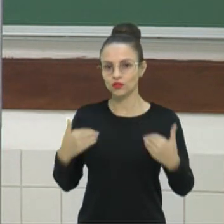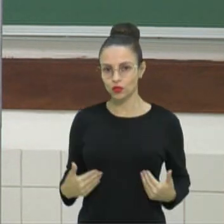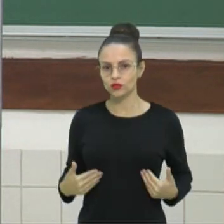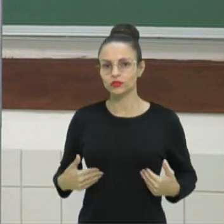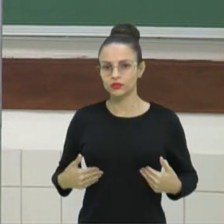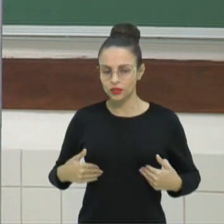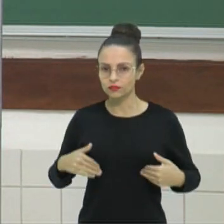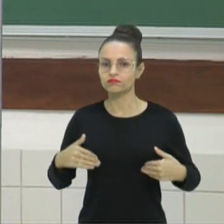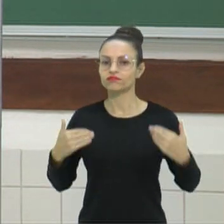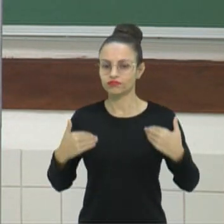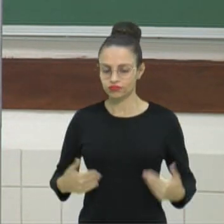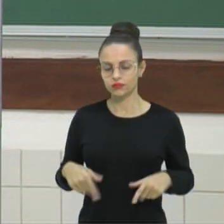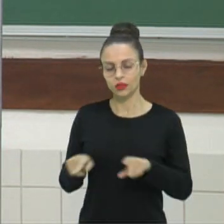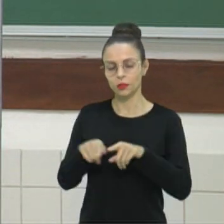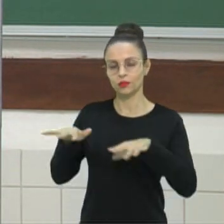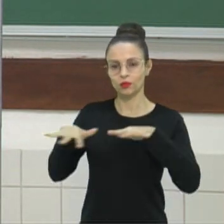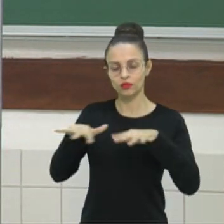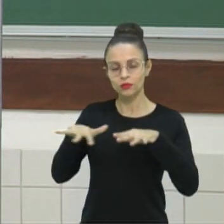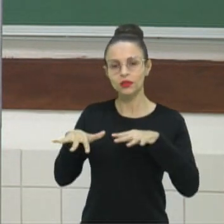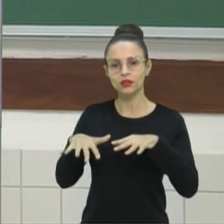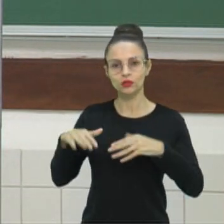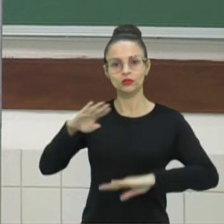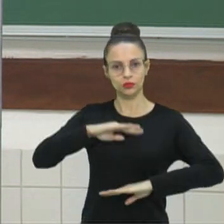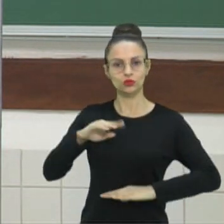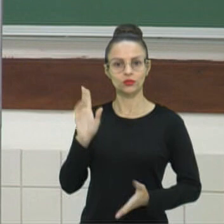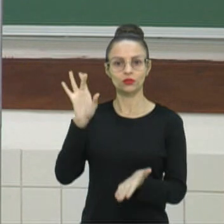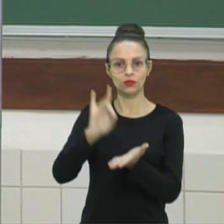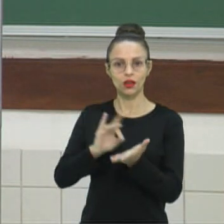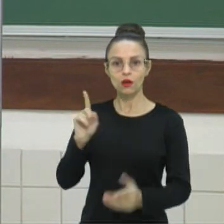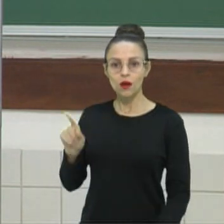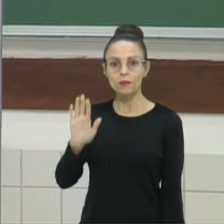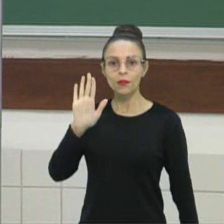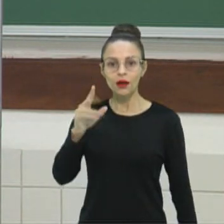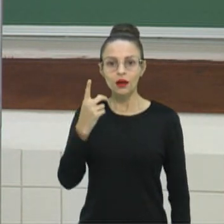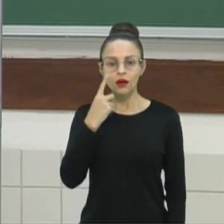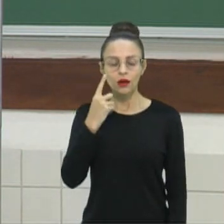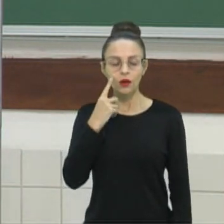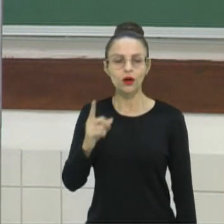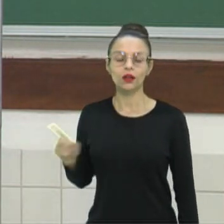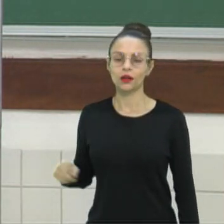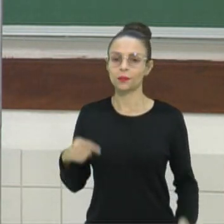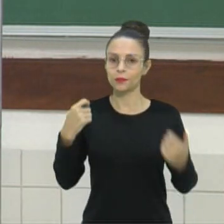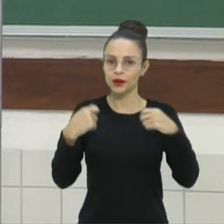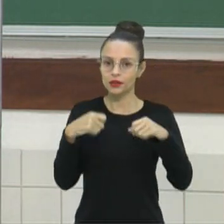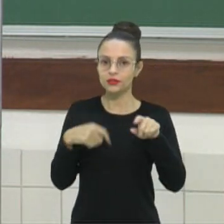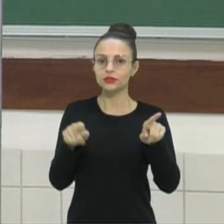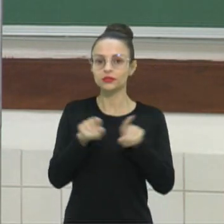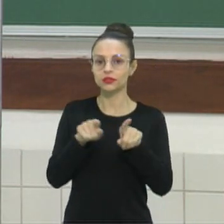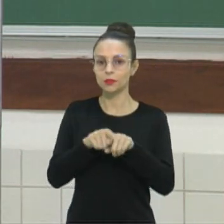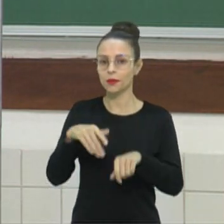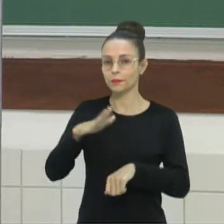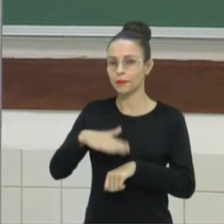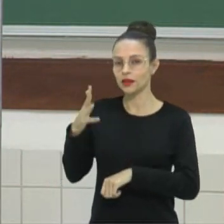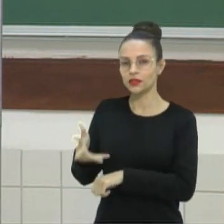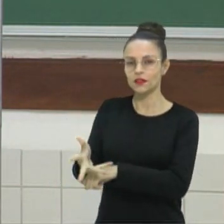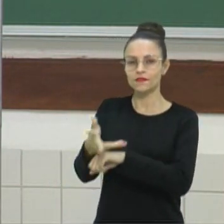que ele faz, os movimentos que ele faz ali, numa situação real, né? Mas veja que ele precisa adquirir a maior velocidade possível para